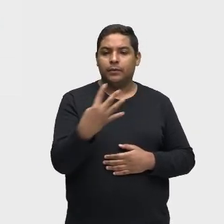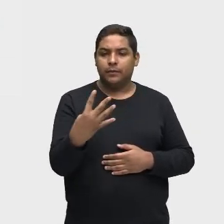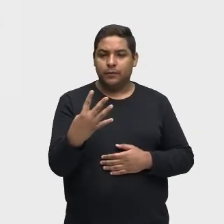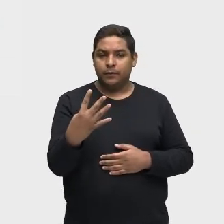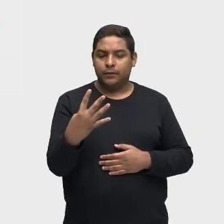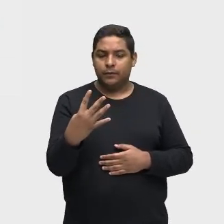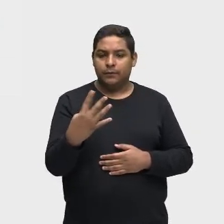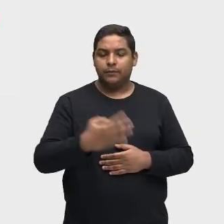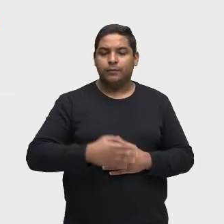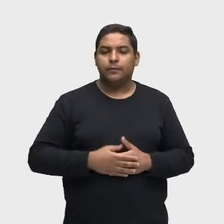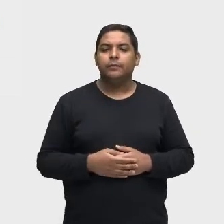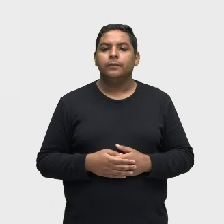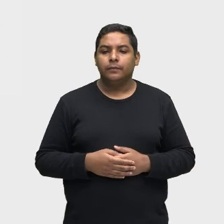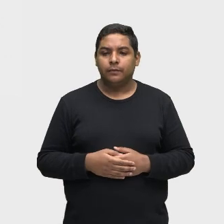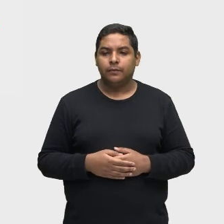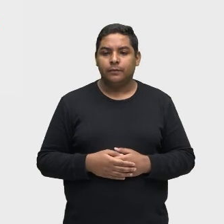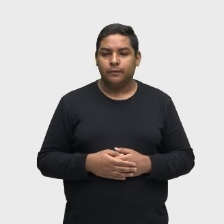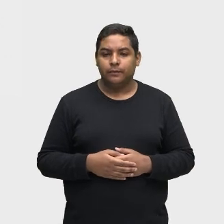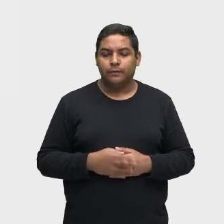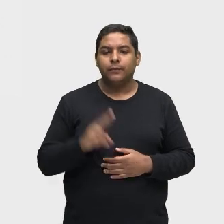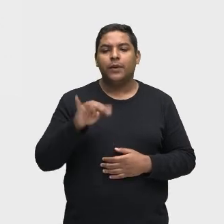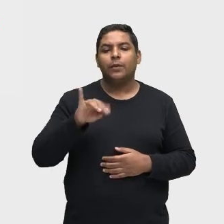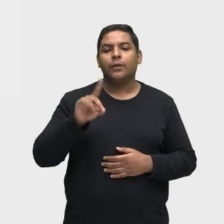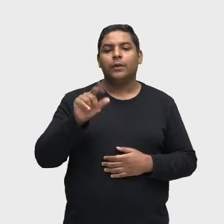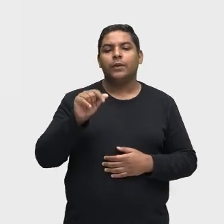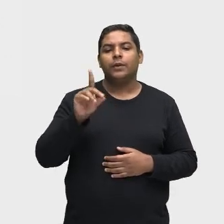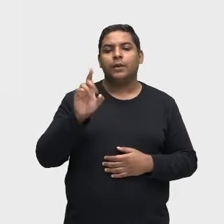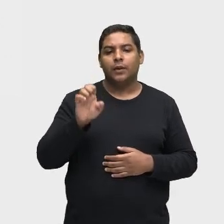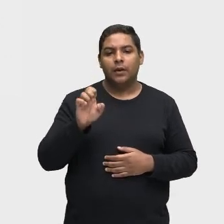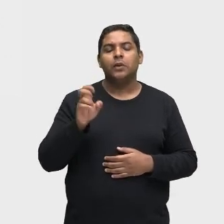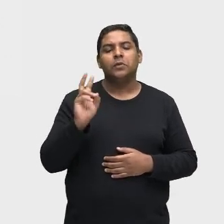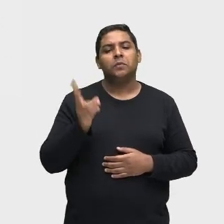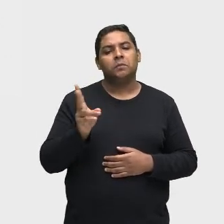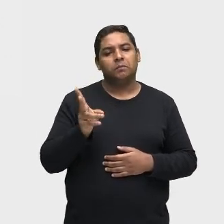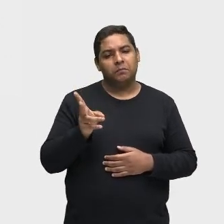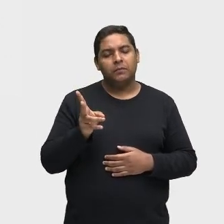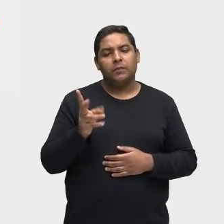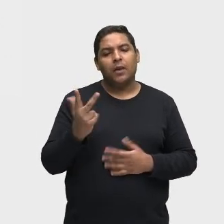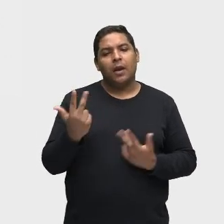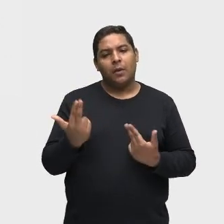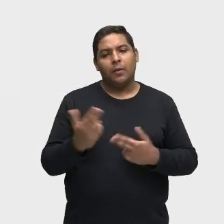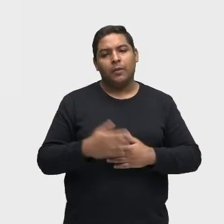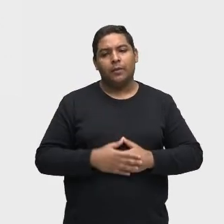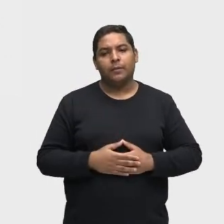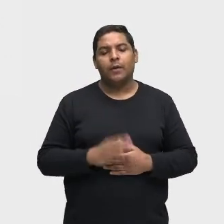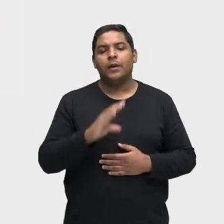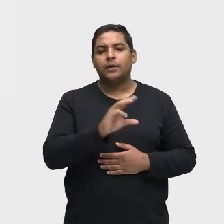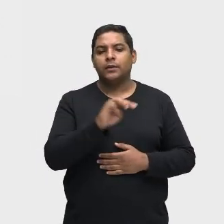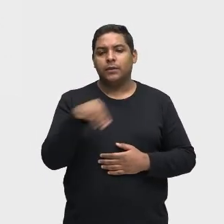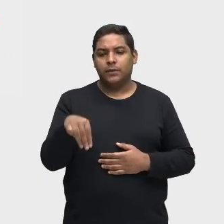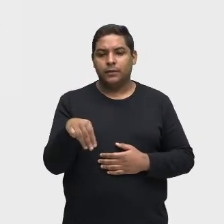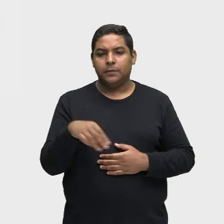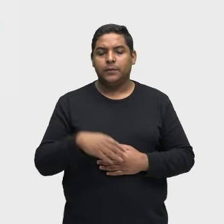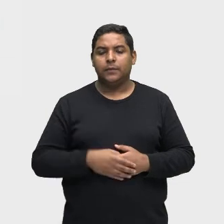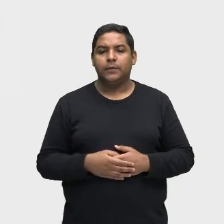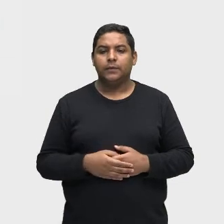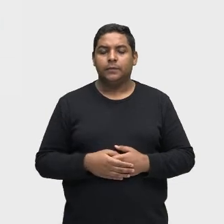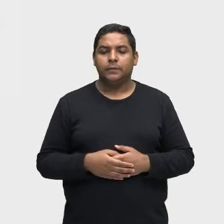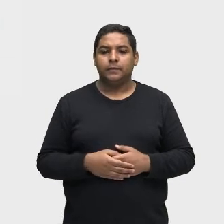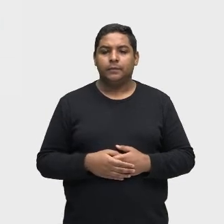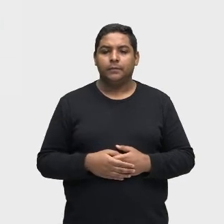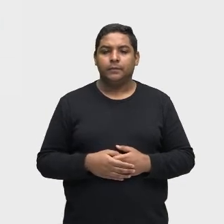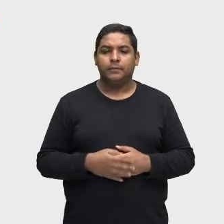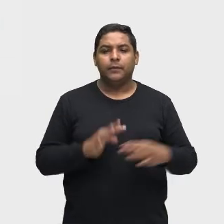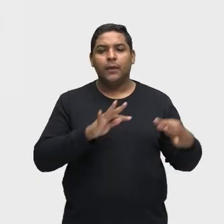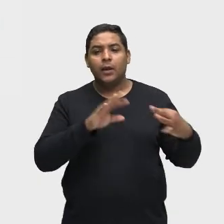54. A unidade, ela é exatamente as unidades que o problema trouxe. Observe que todos